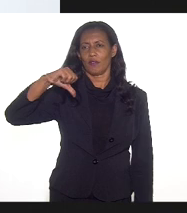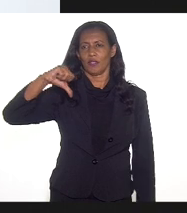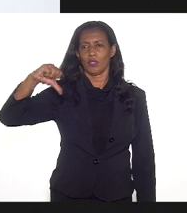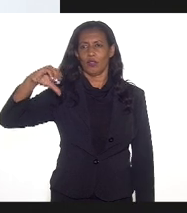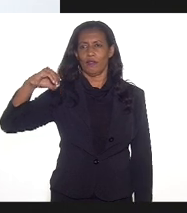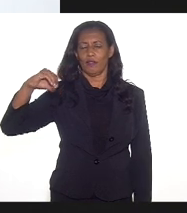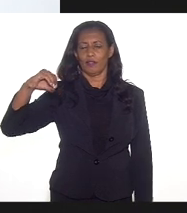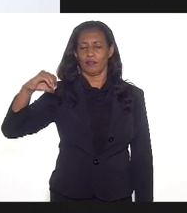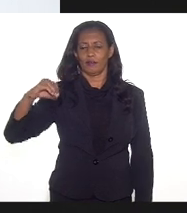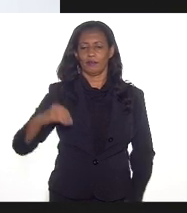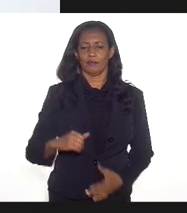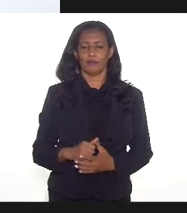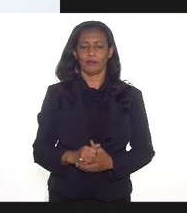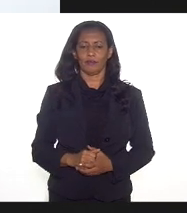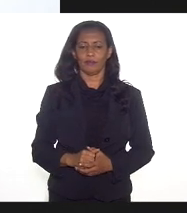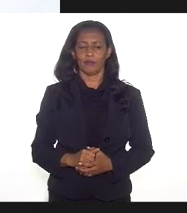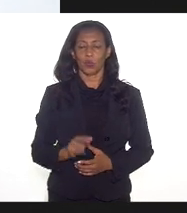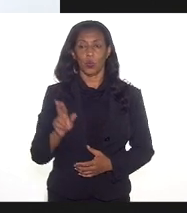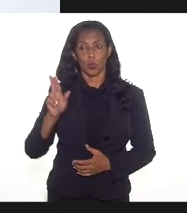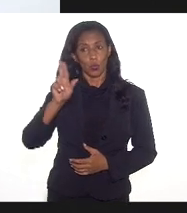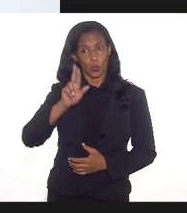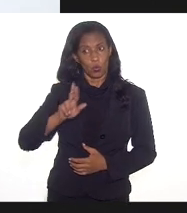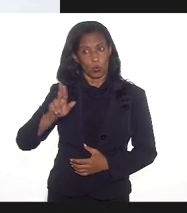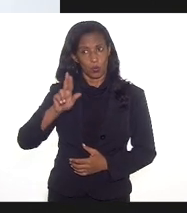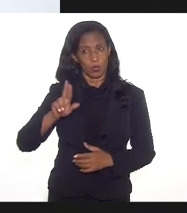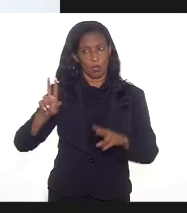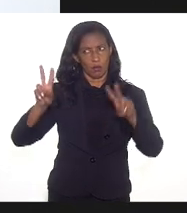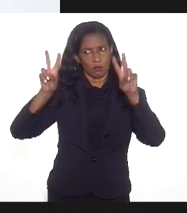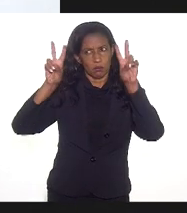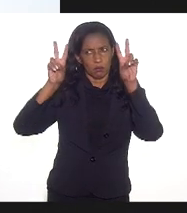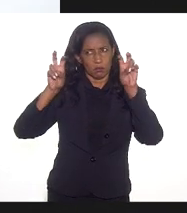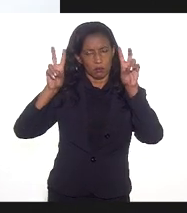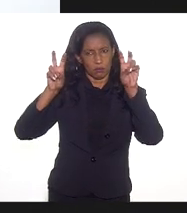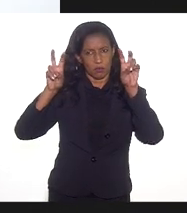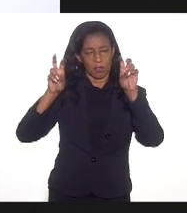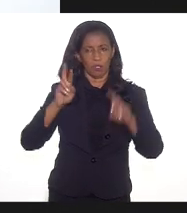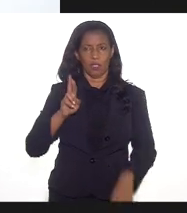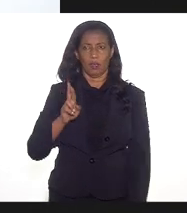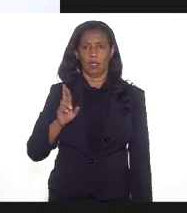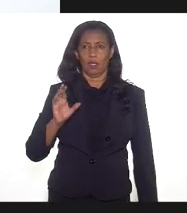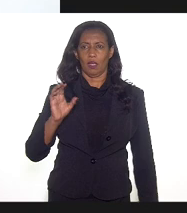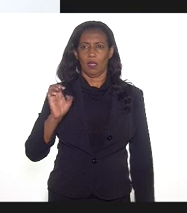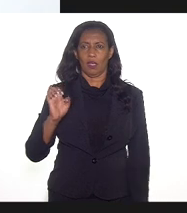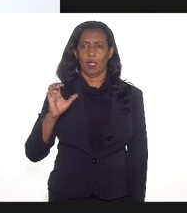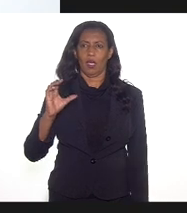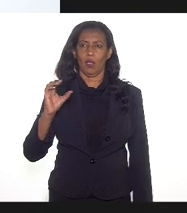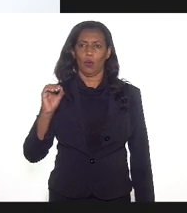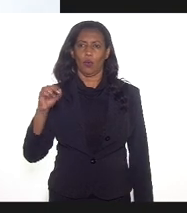1990. Usamos o termo recondução porque nas constituições de